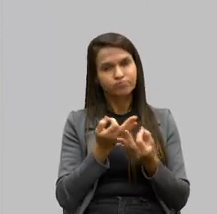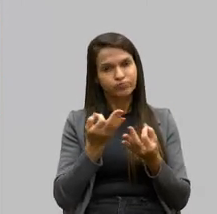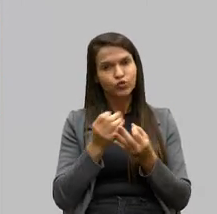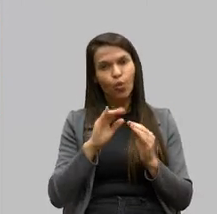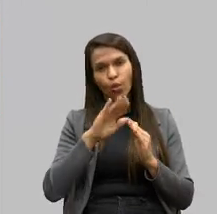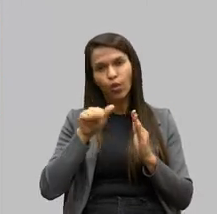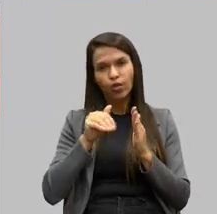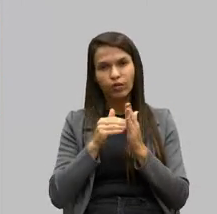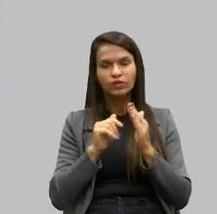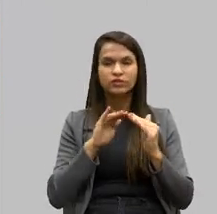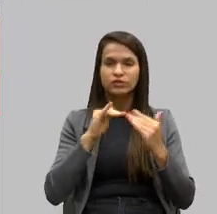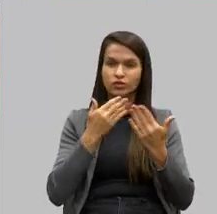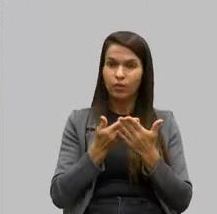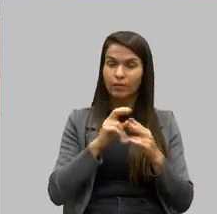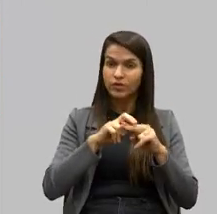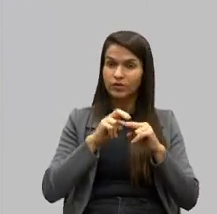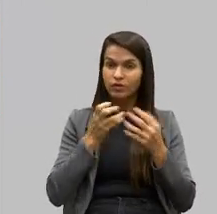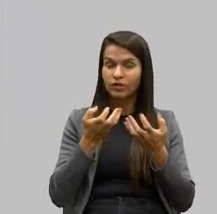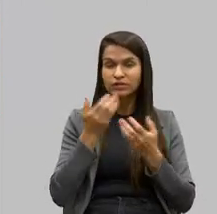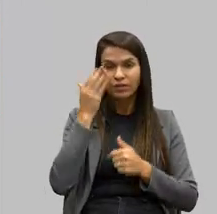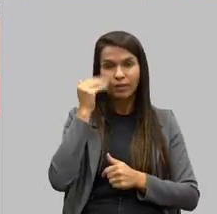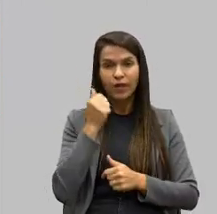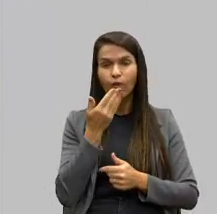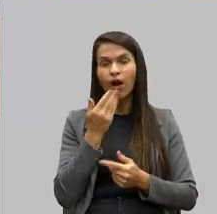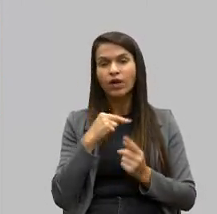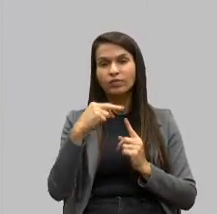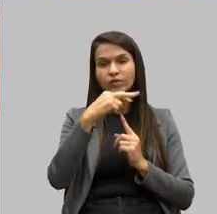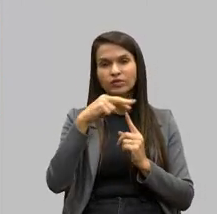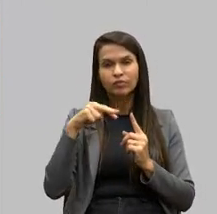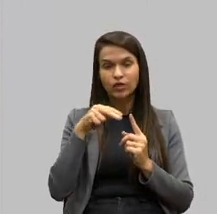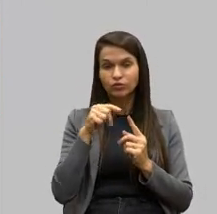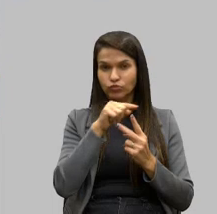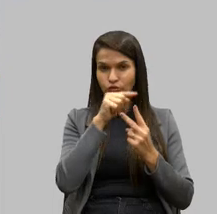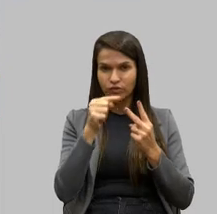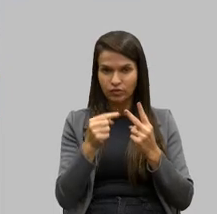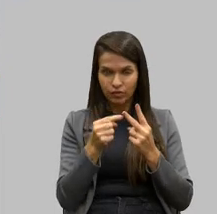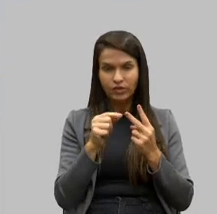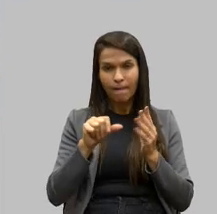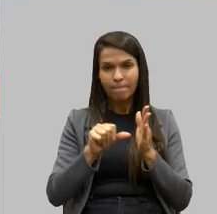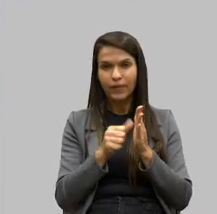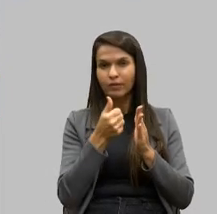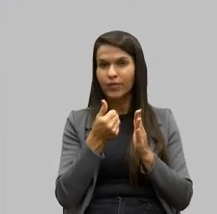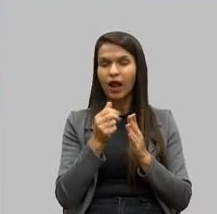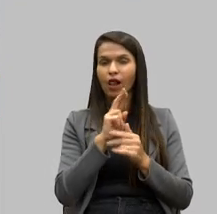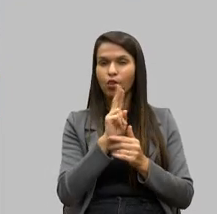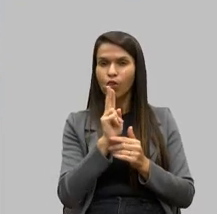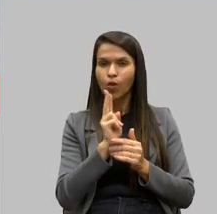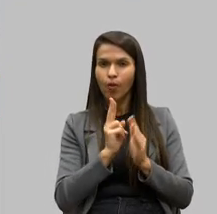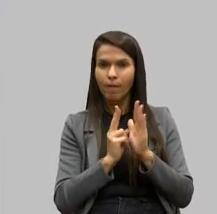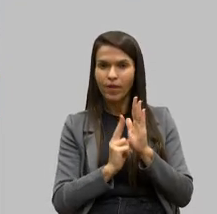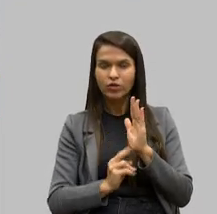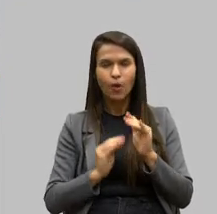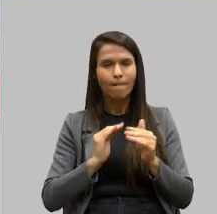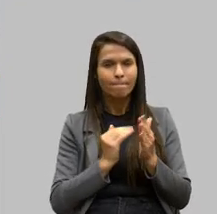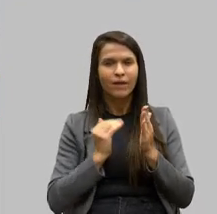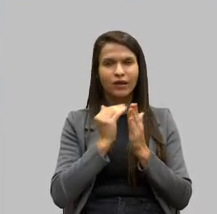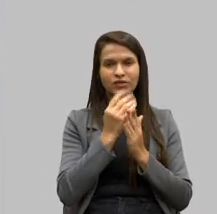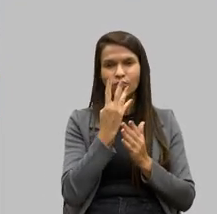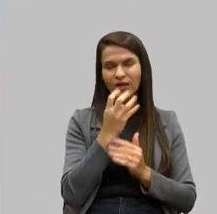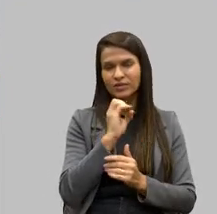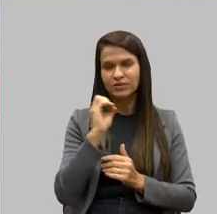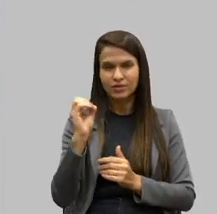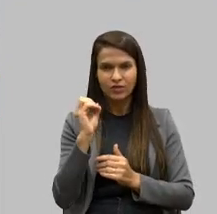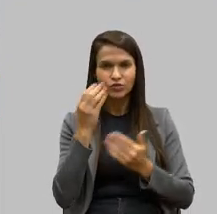Então, por isso, o que eu quero saber é qual que é a perspectiva para duas coisas. A primeira é nomear os mais de 400 psicólogos e